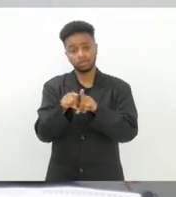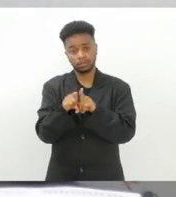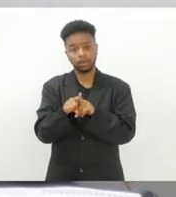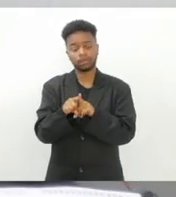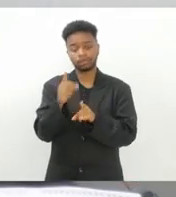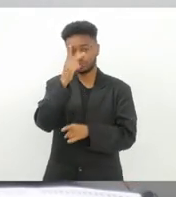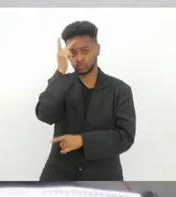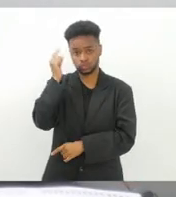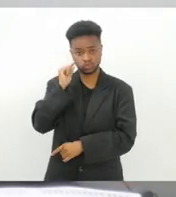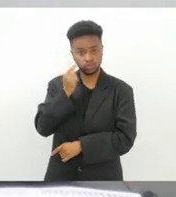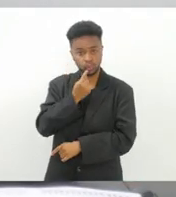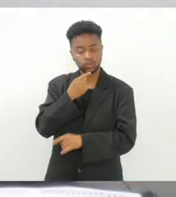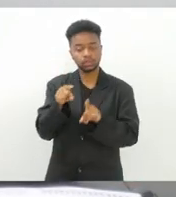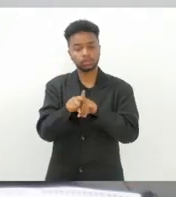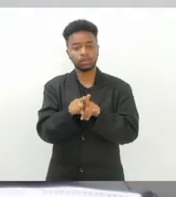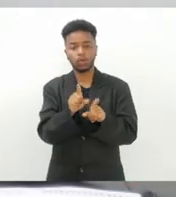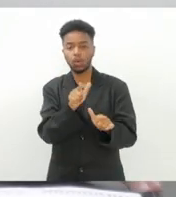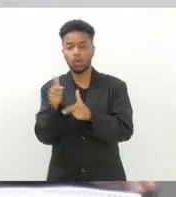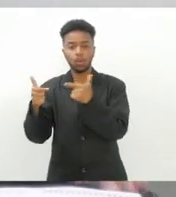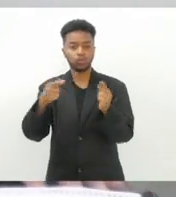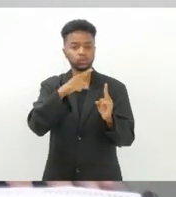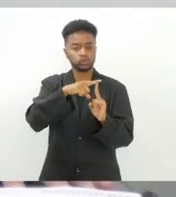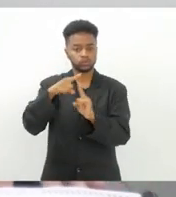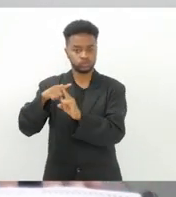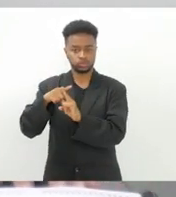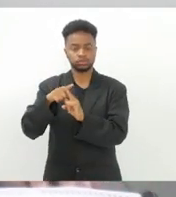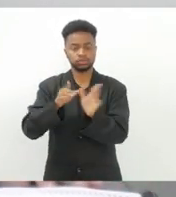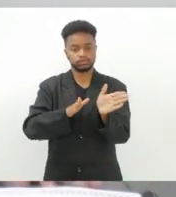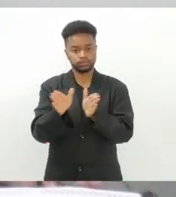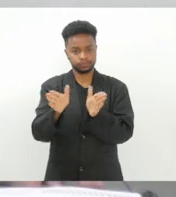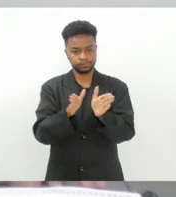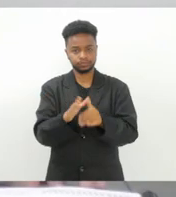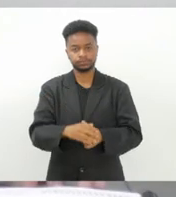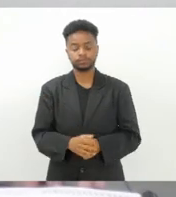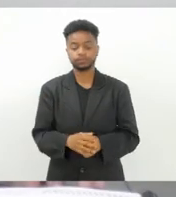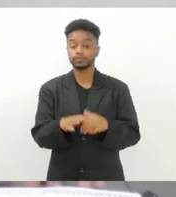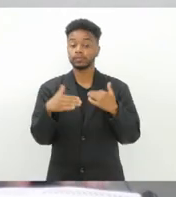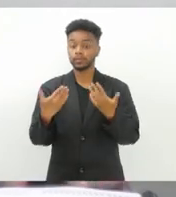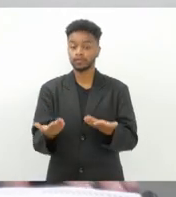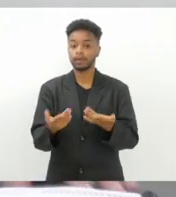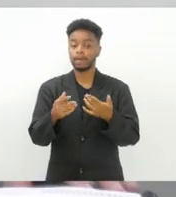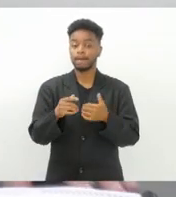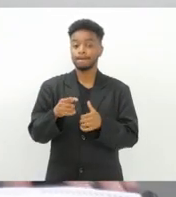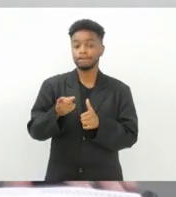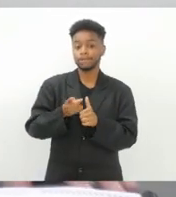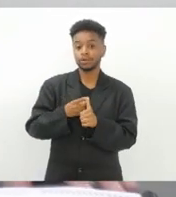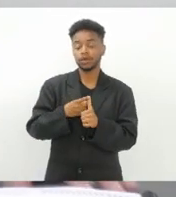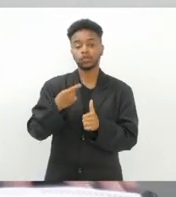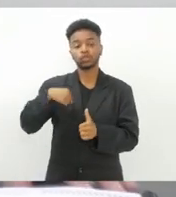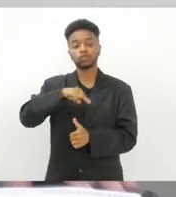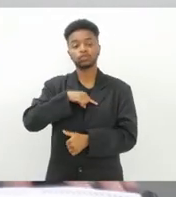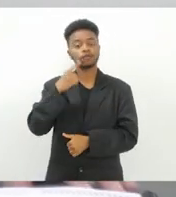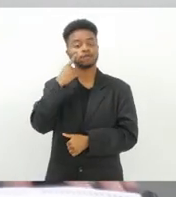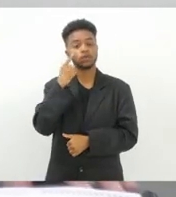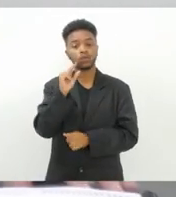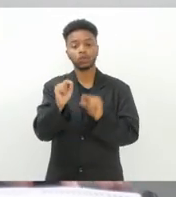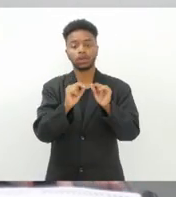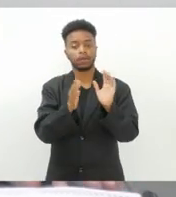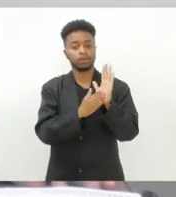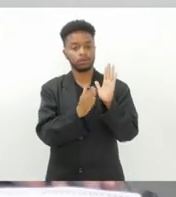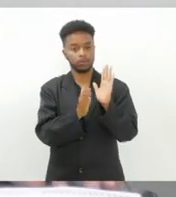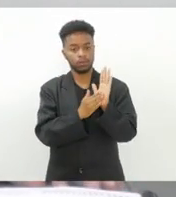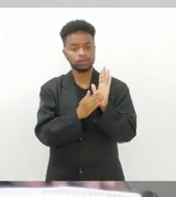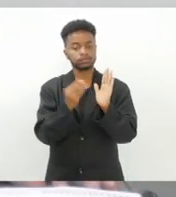auditiva e outros tipos de questão. Então, nós vamos primeiro ver quais são as propostas